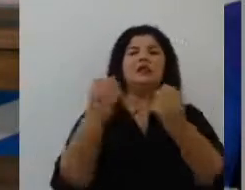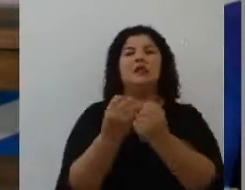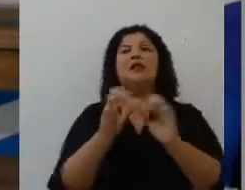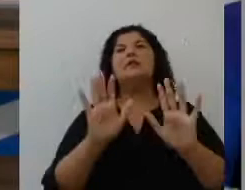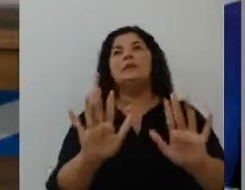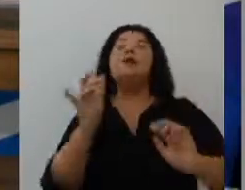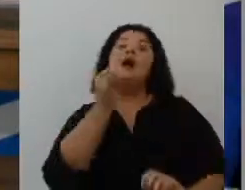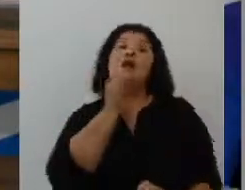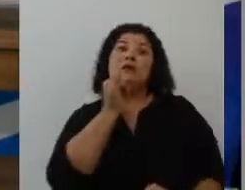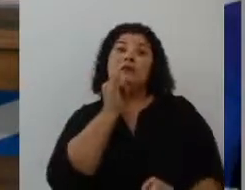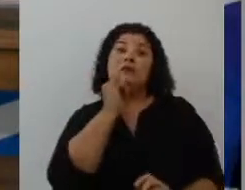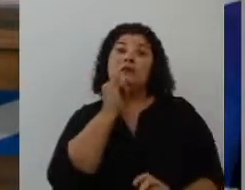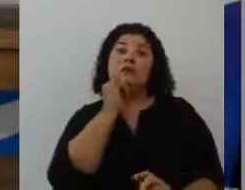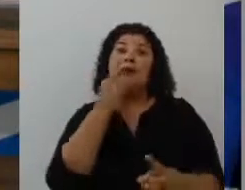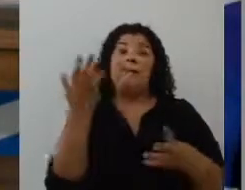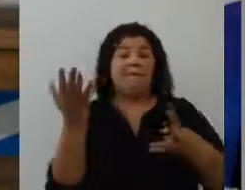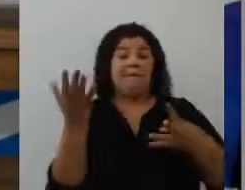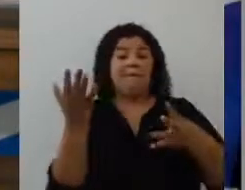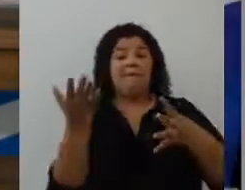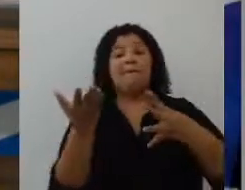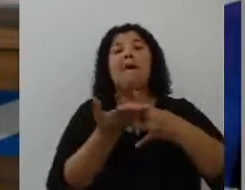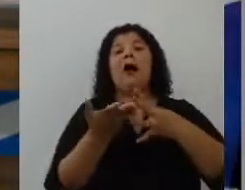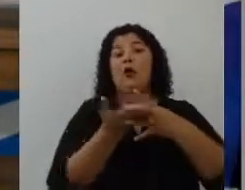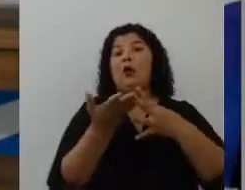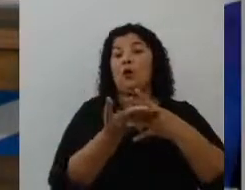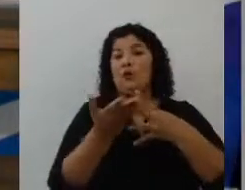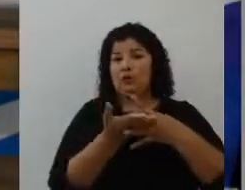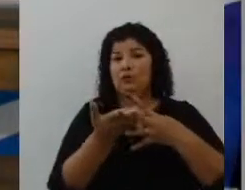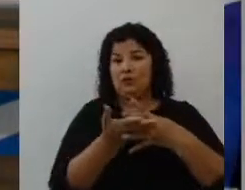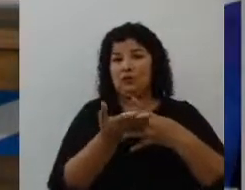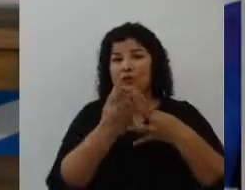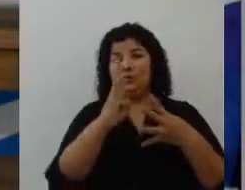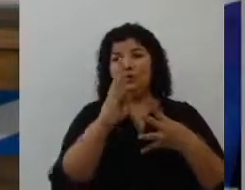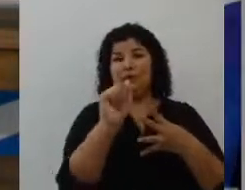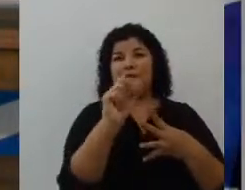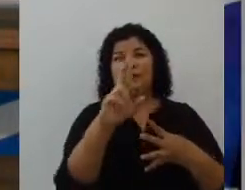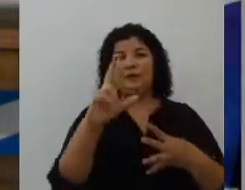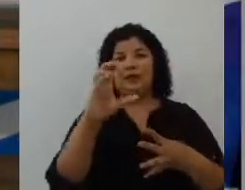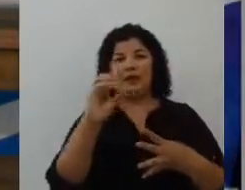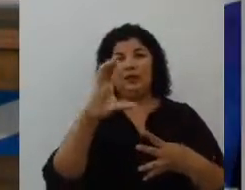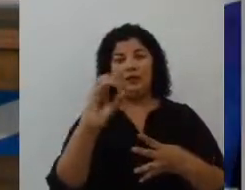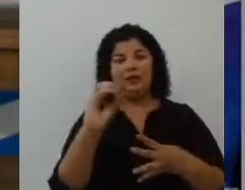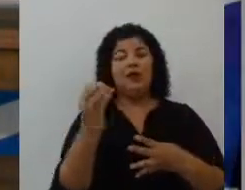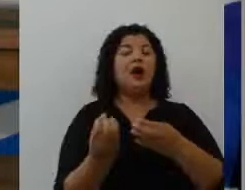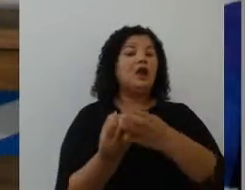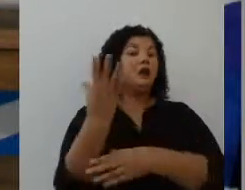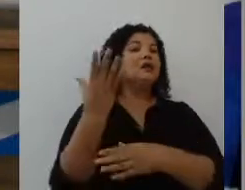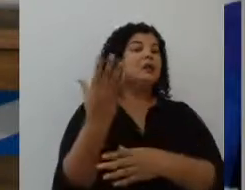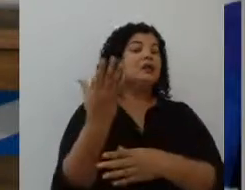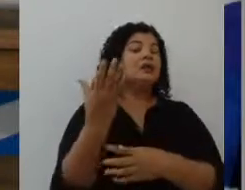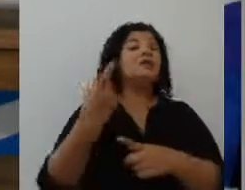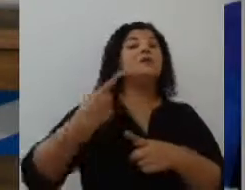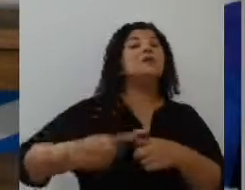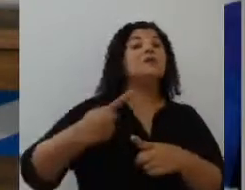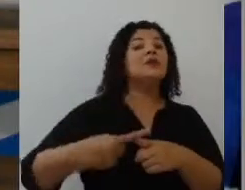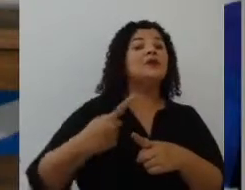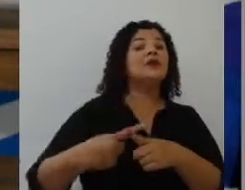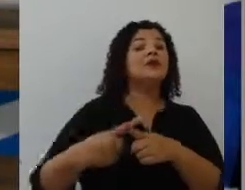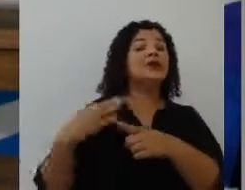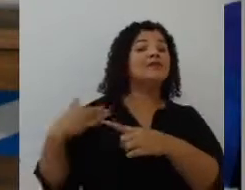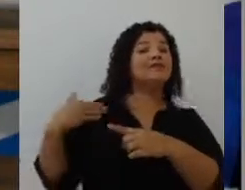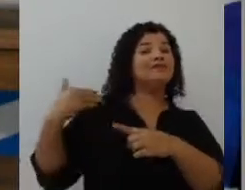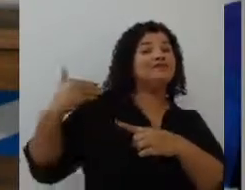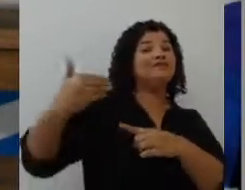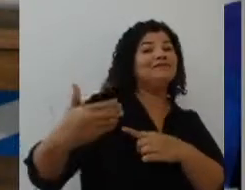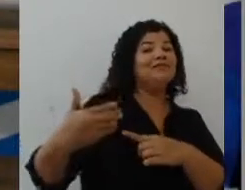exemplo. O barroco. Todo mundo já ouviu falar em barroco. Todo mundo. O barroco ele aconteceu porque ele é fruto de